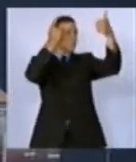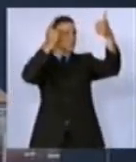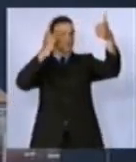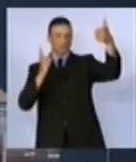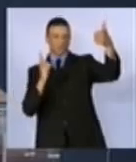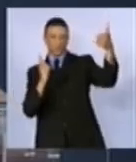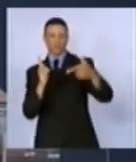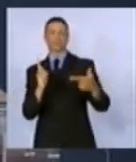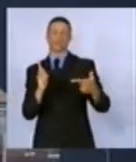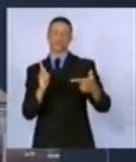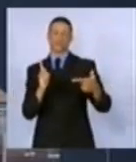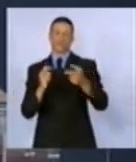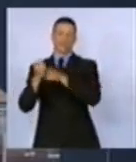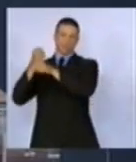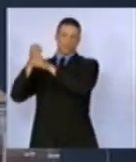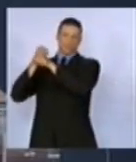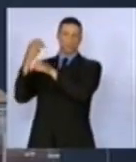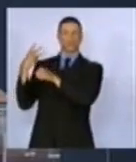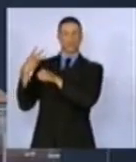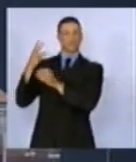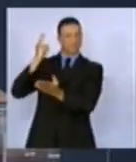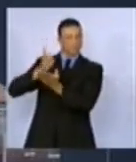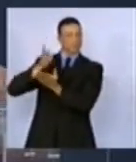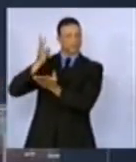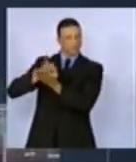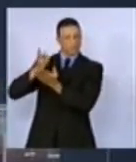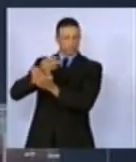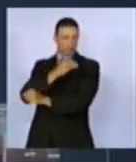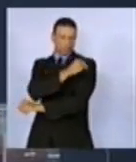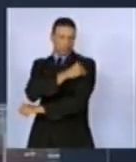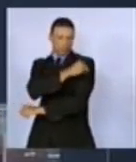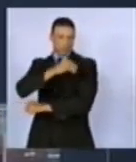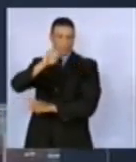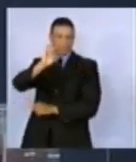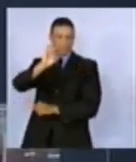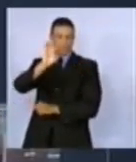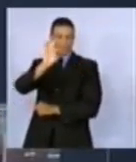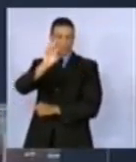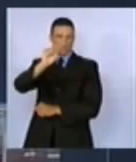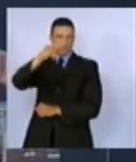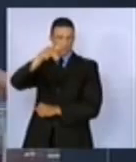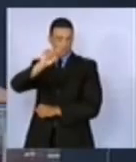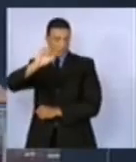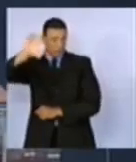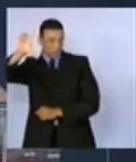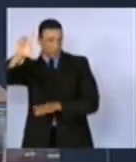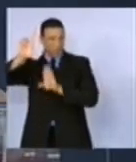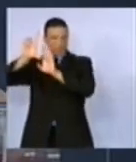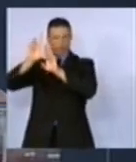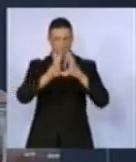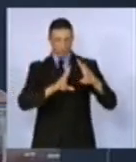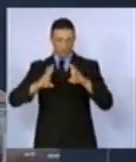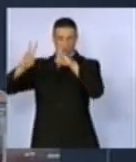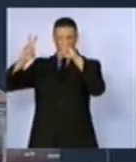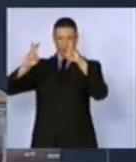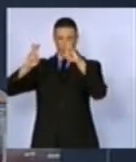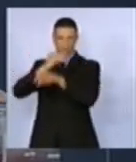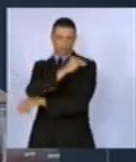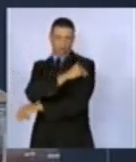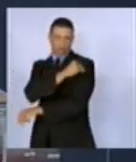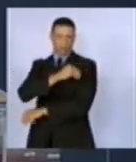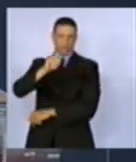éramos há cerca de 3 anos o segundo maior produtor de etanol falando em etanol o que eu gostaria de dizer que enquanto no